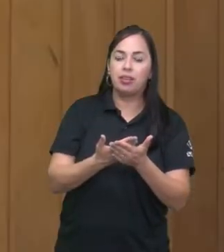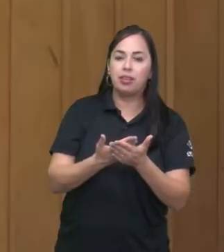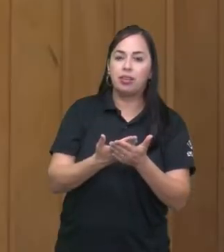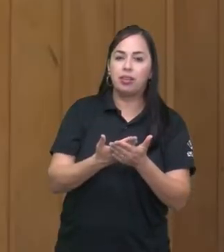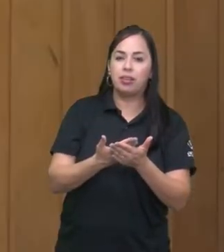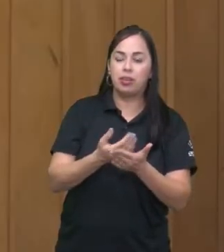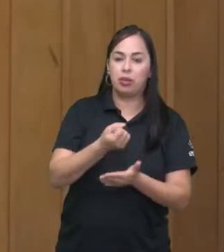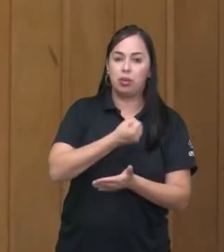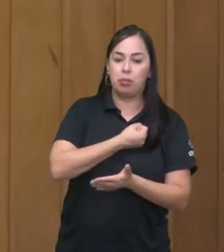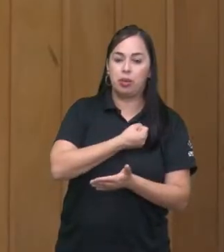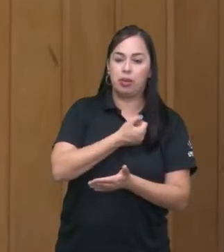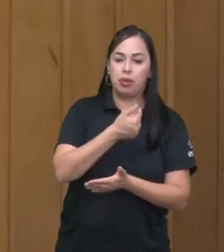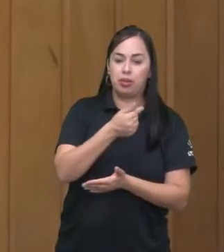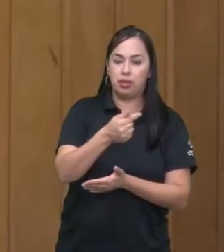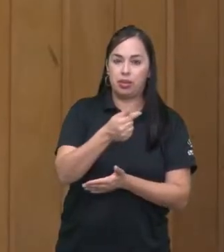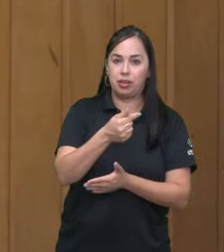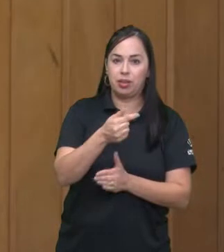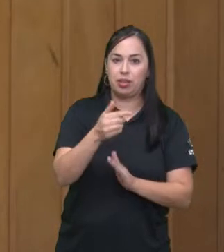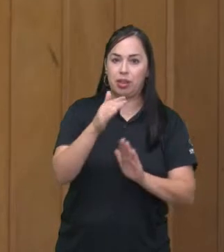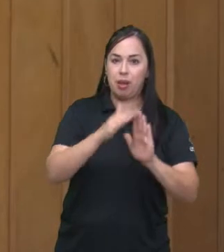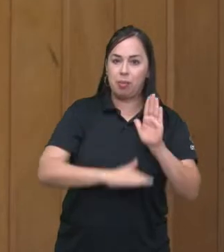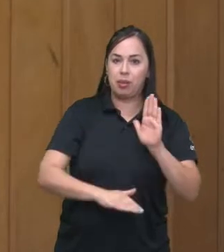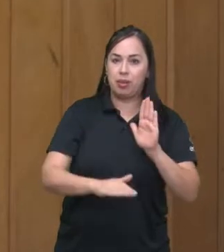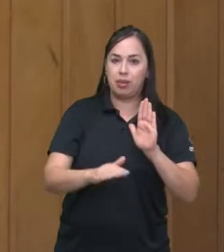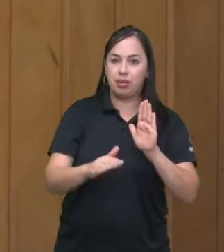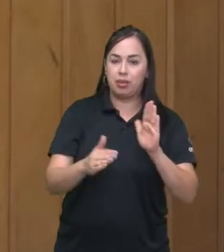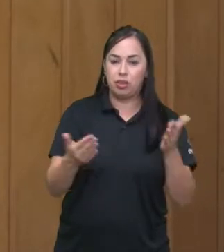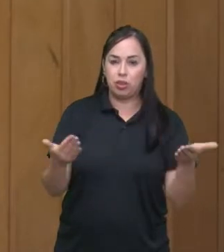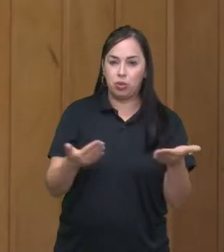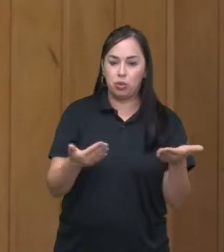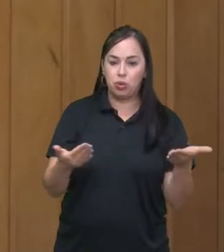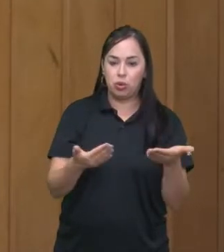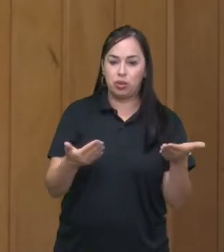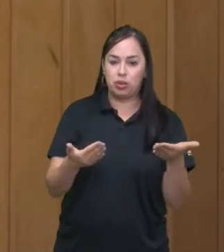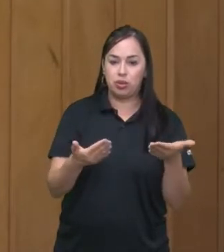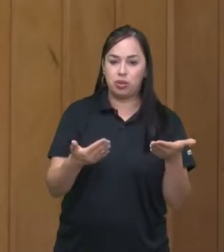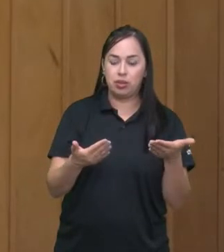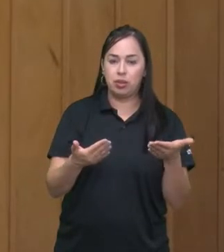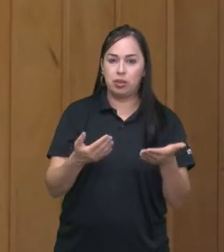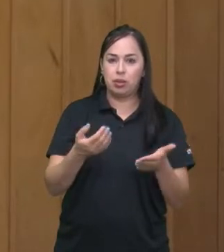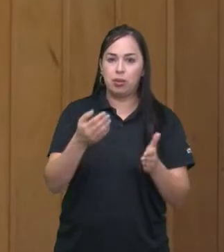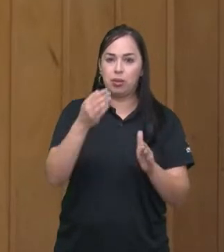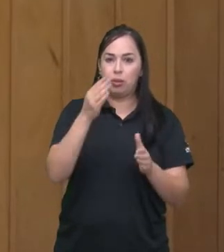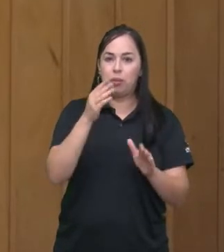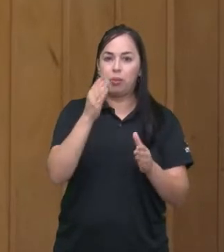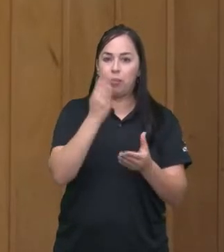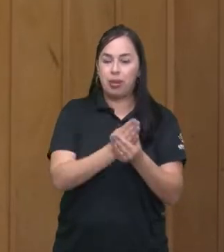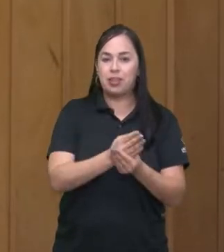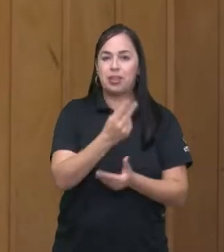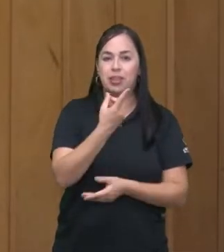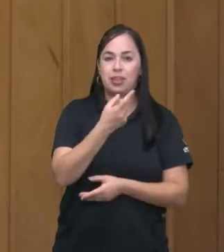número 7 da pauta presente, sessão ordinária desta data, processo número